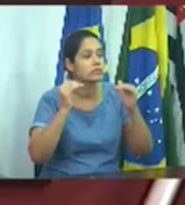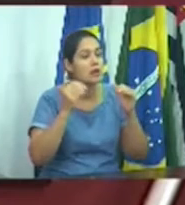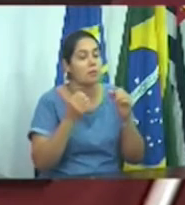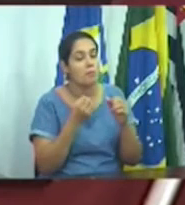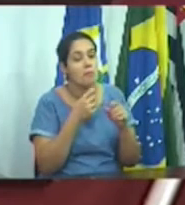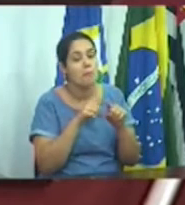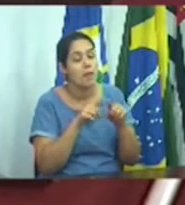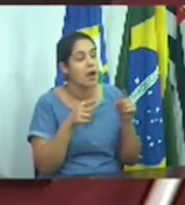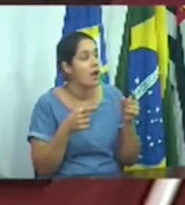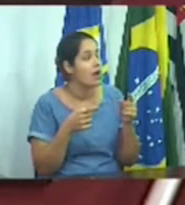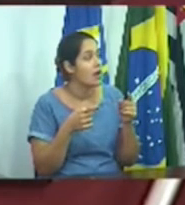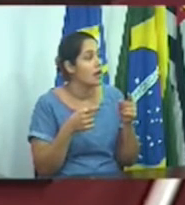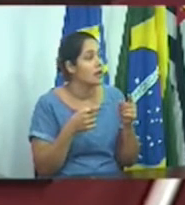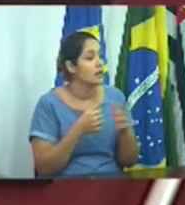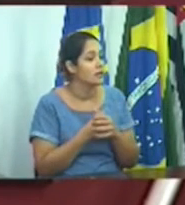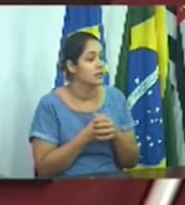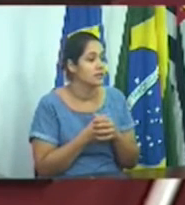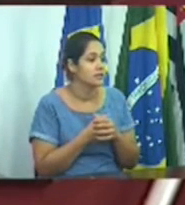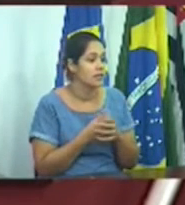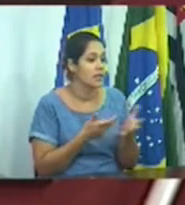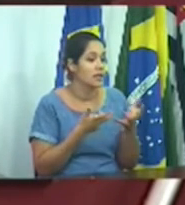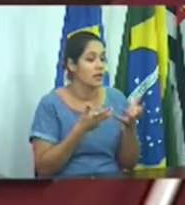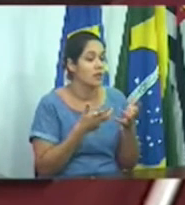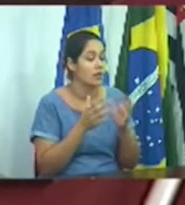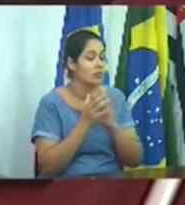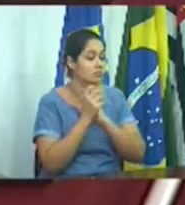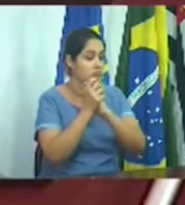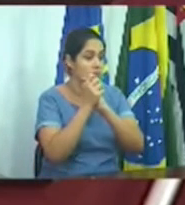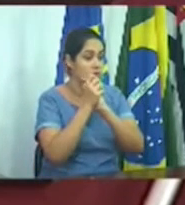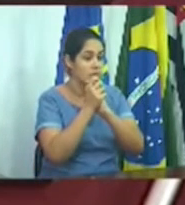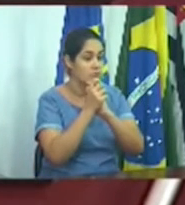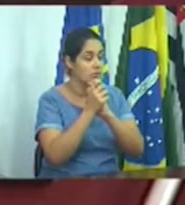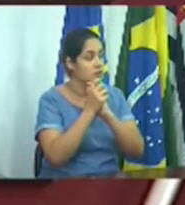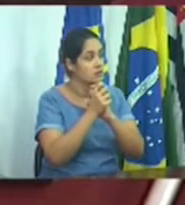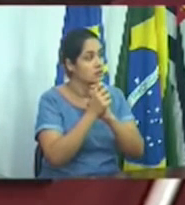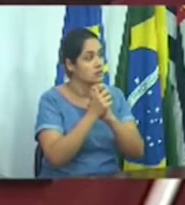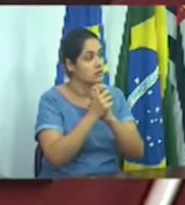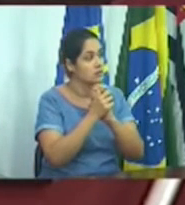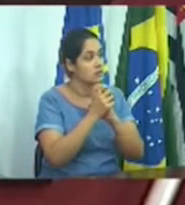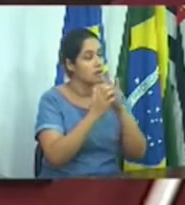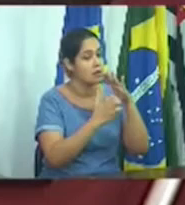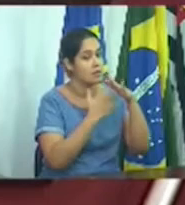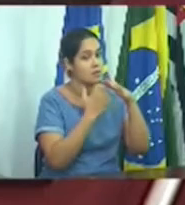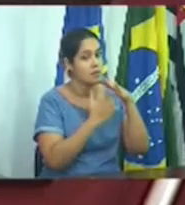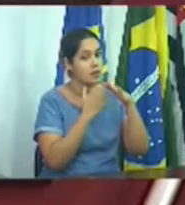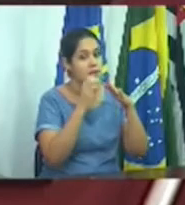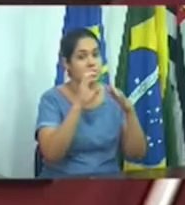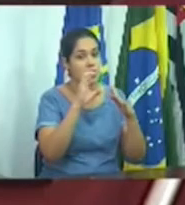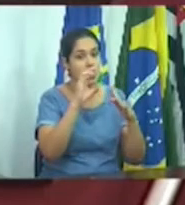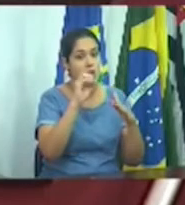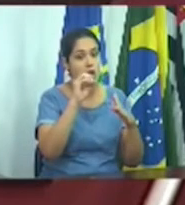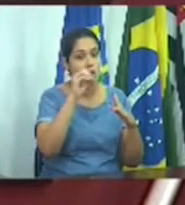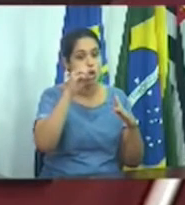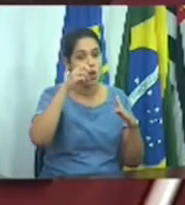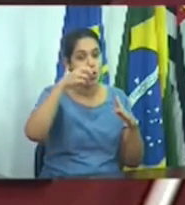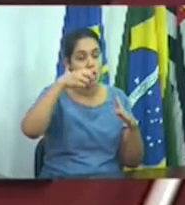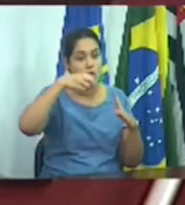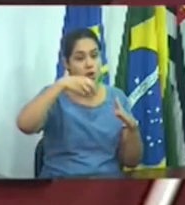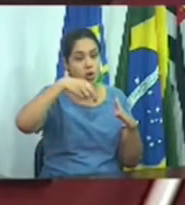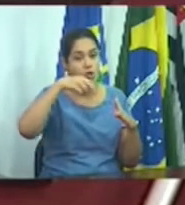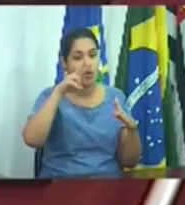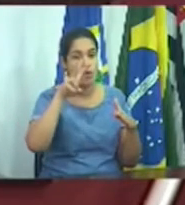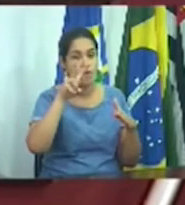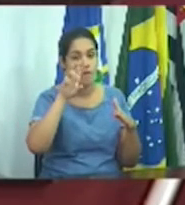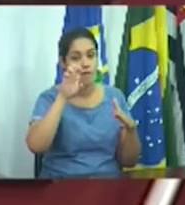porque, embora vocês não tiveram êxito em ganhar a licitação, mas teve uma atitude limpa com essa,